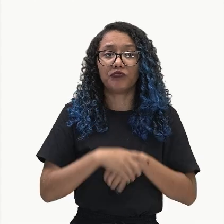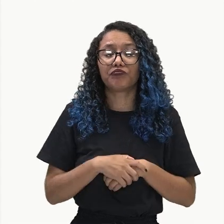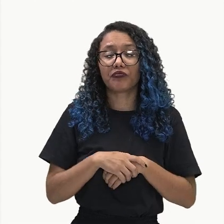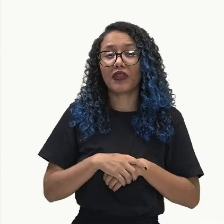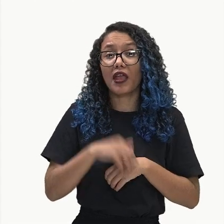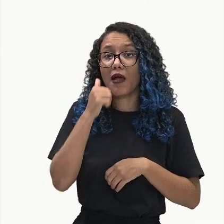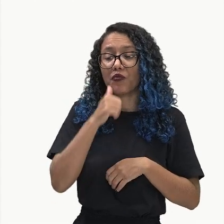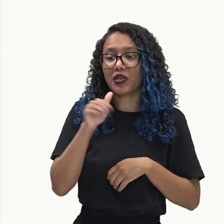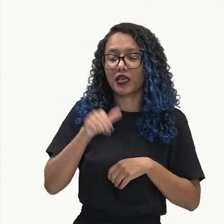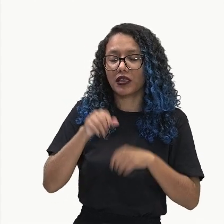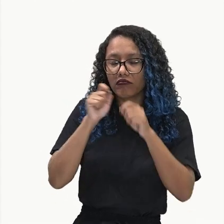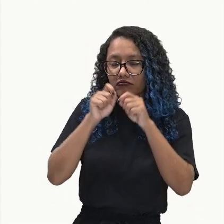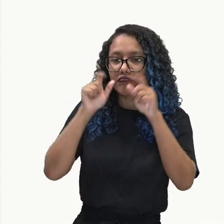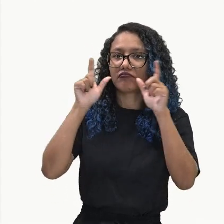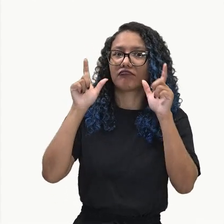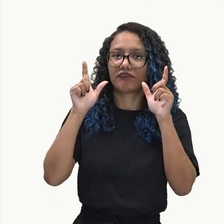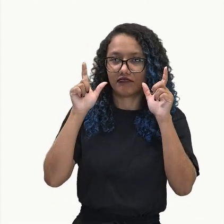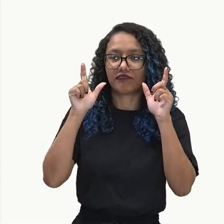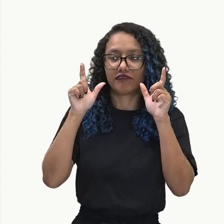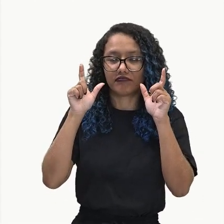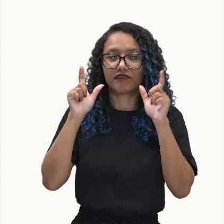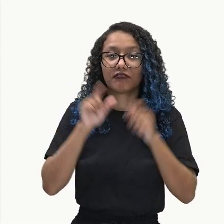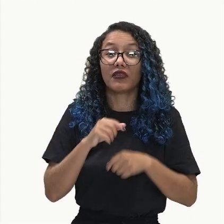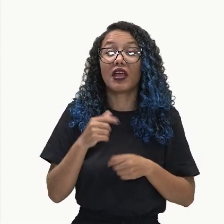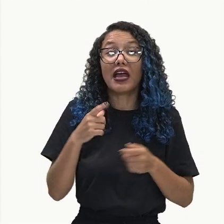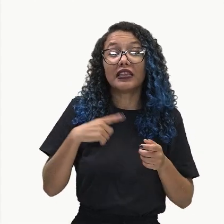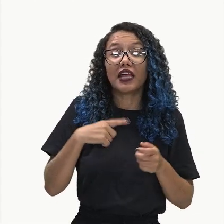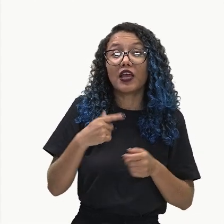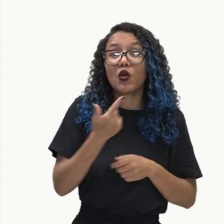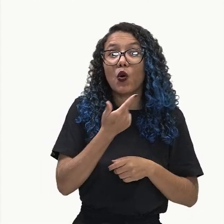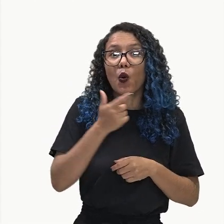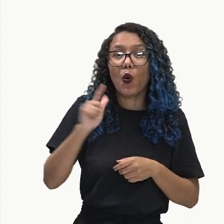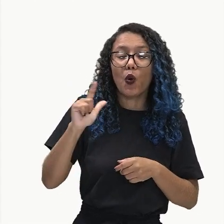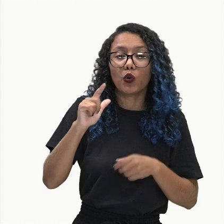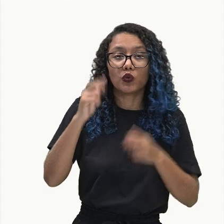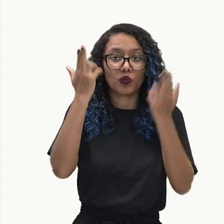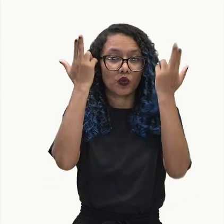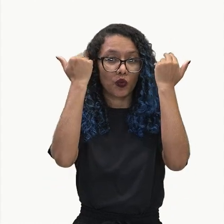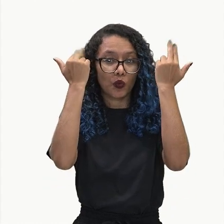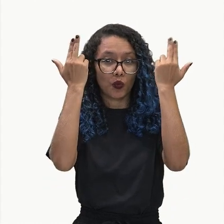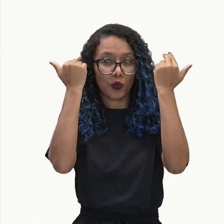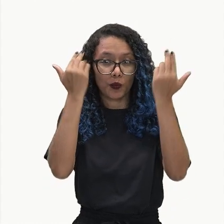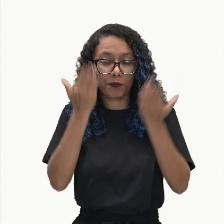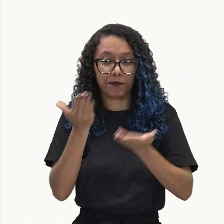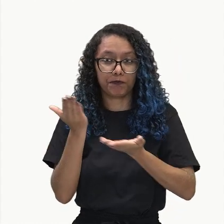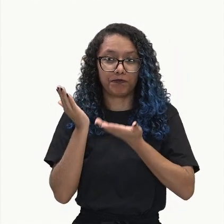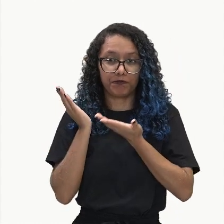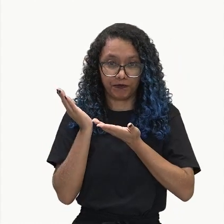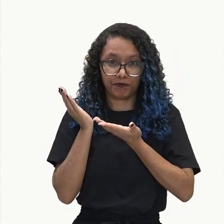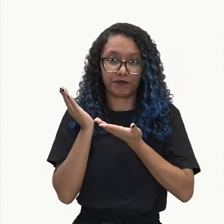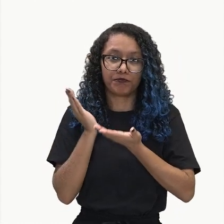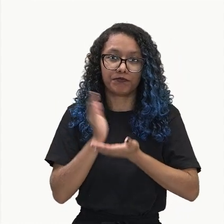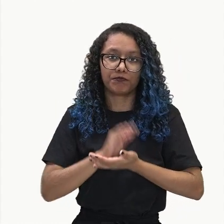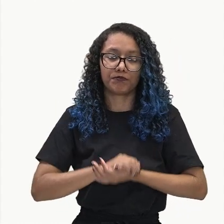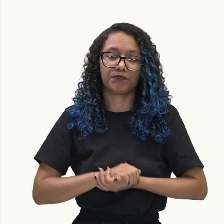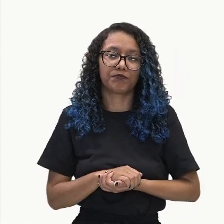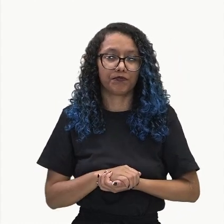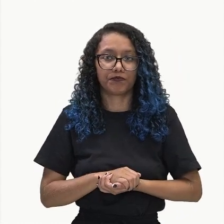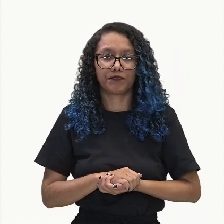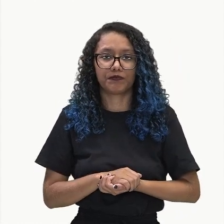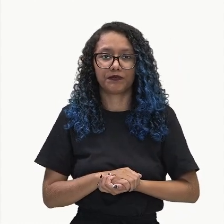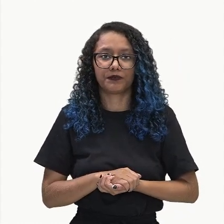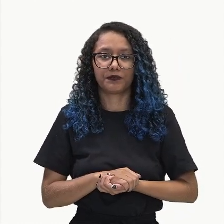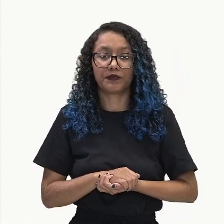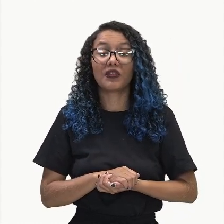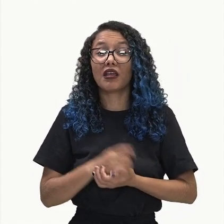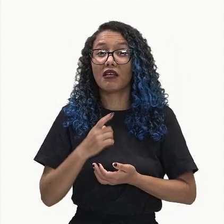otro lado con Muelles. Y otro conejo que lleva unas gafas rojas. Quem é este? Ela